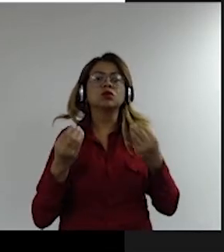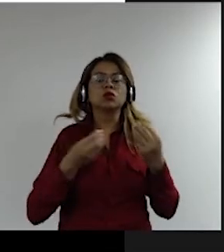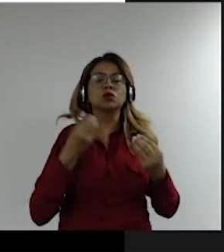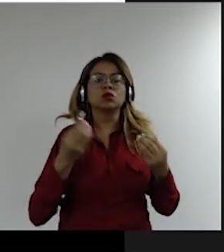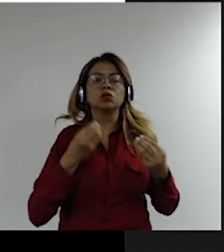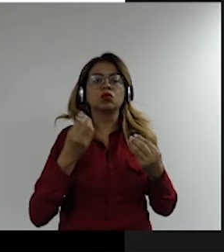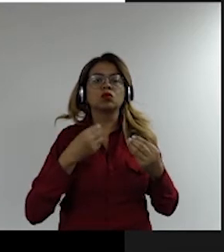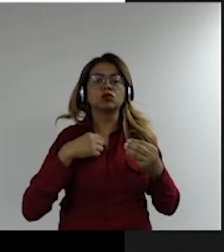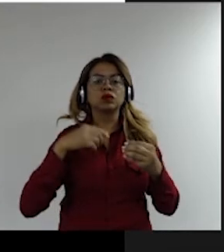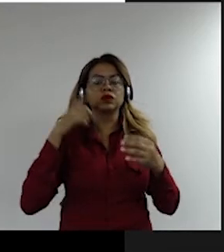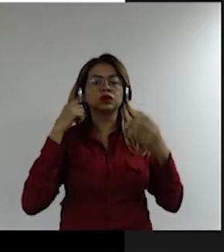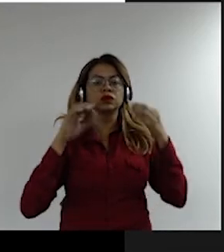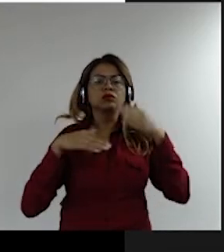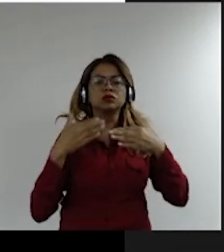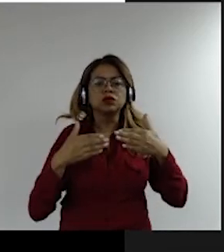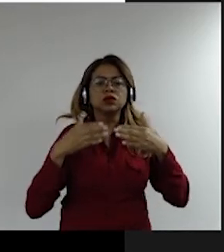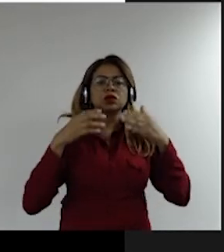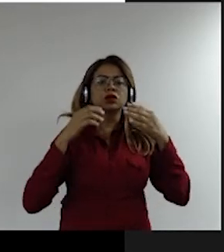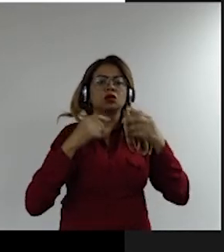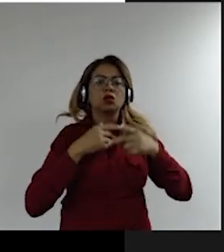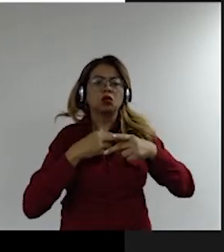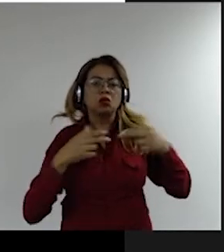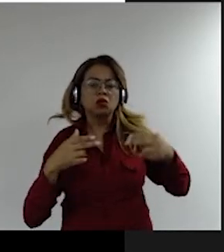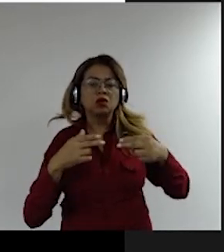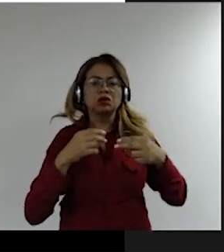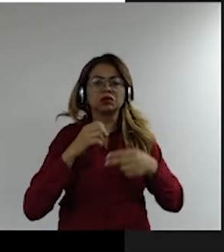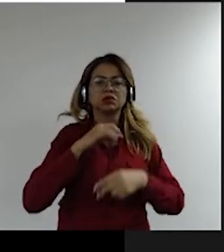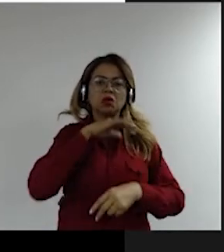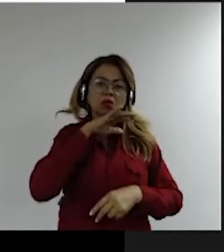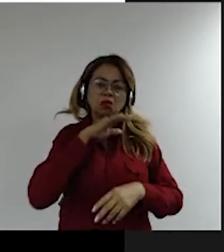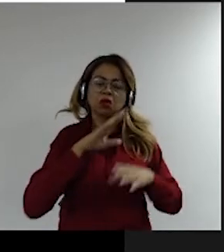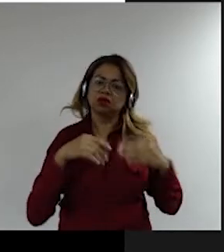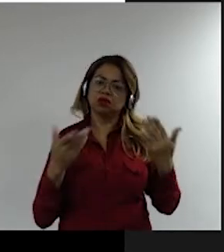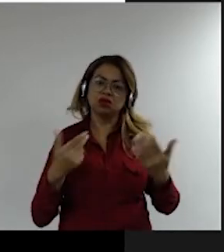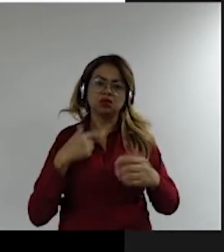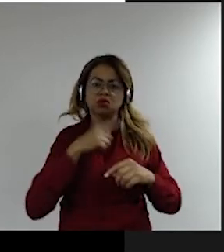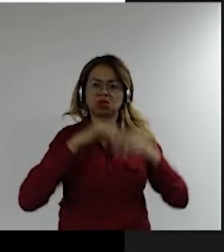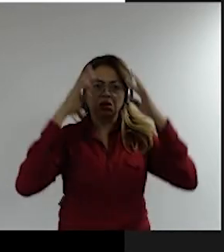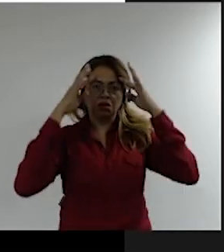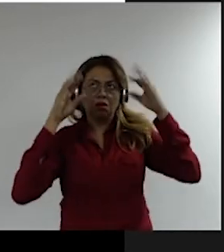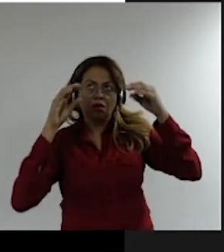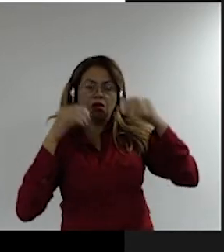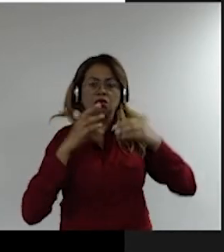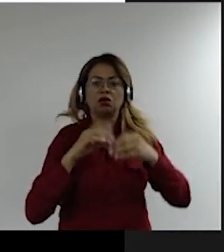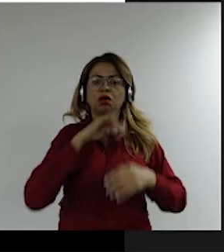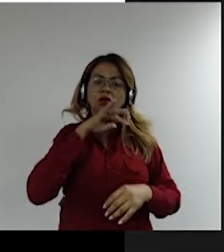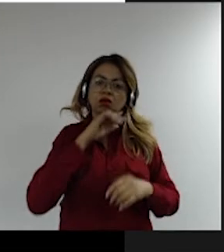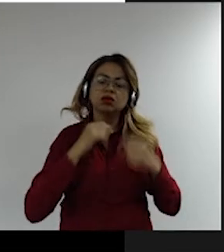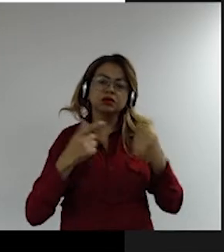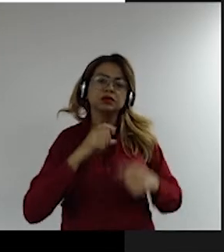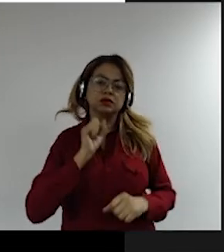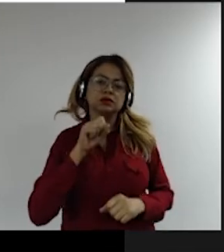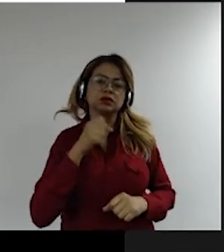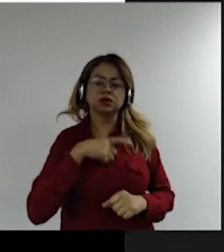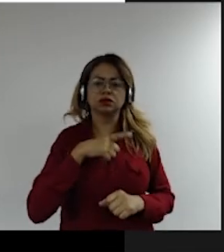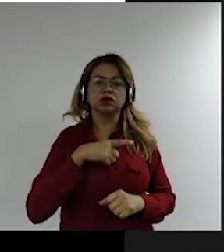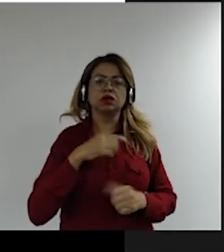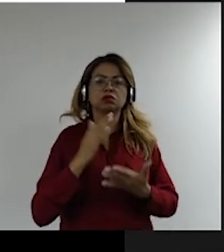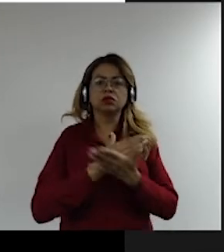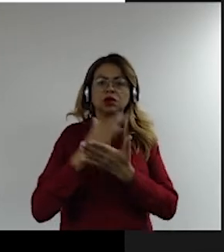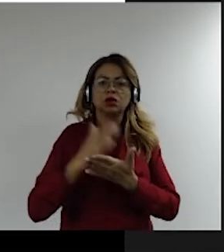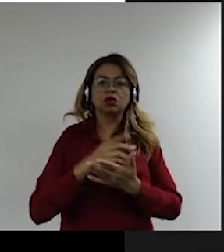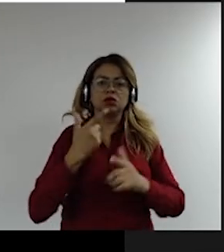chama, estresse tóxicos generalizados. Eu não acredito que é isso que está acontecendo. Tem havido alguns problemas e